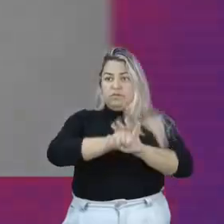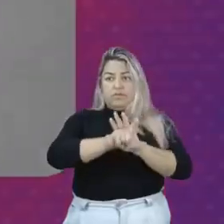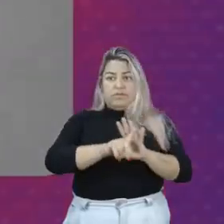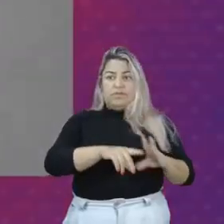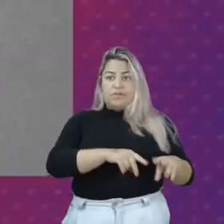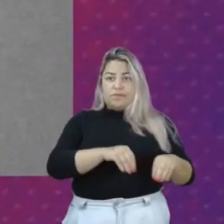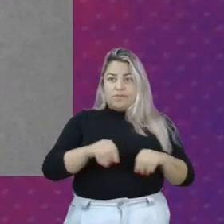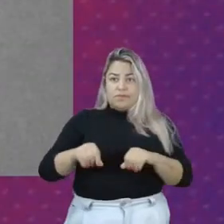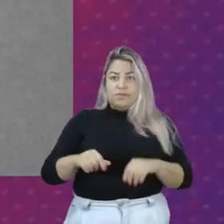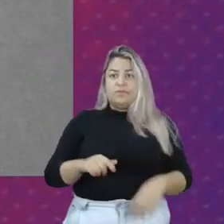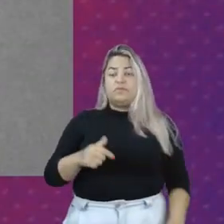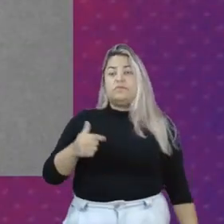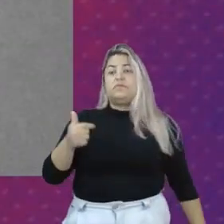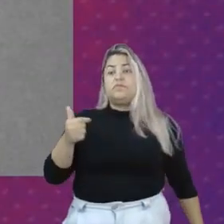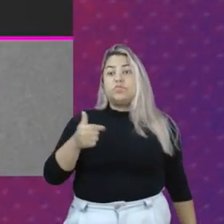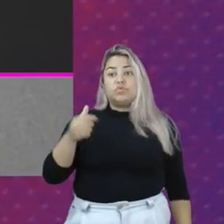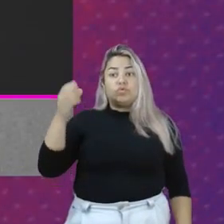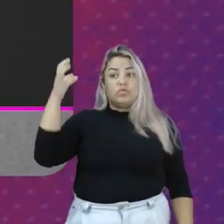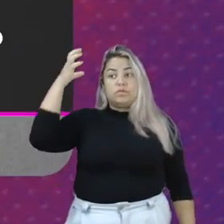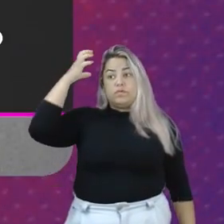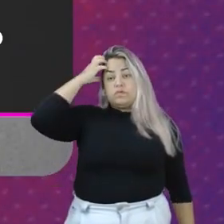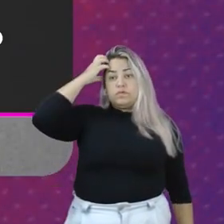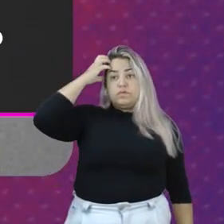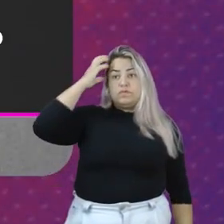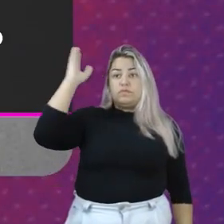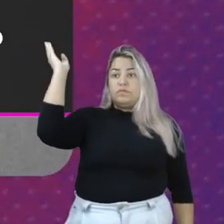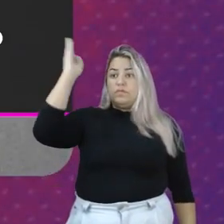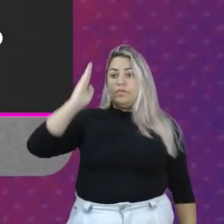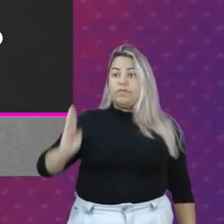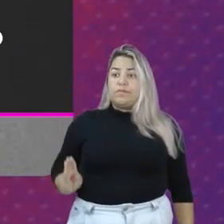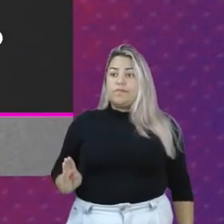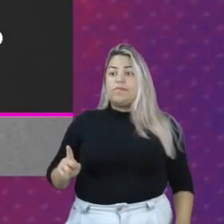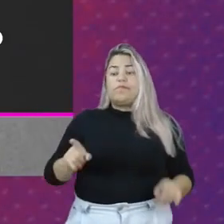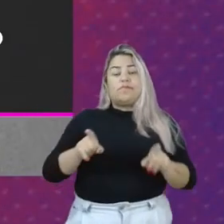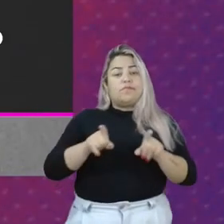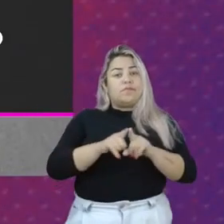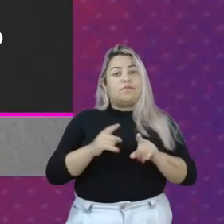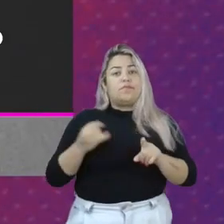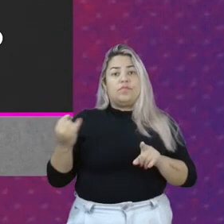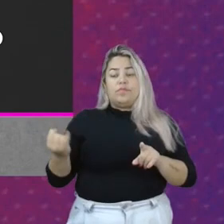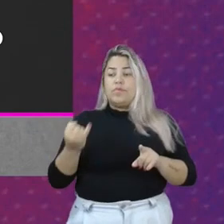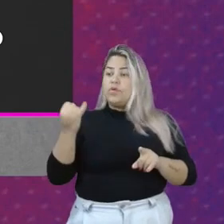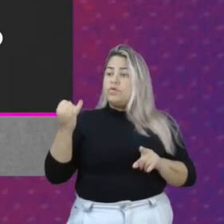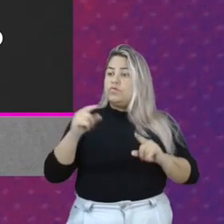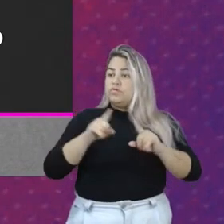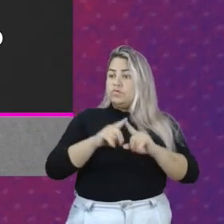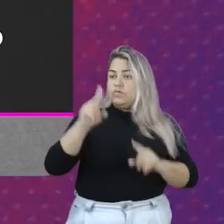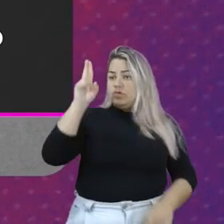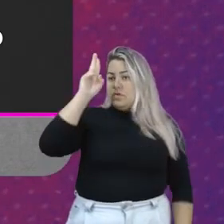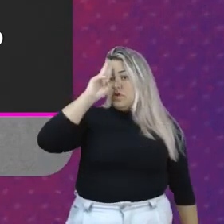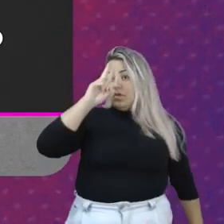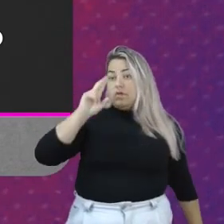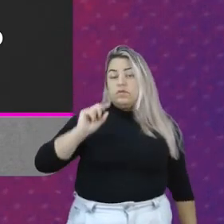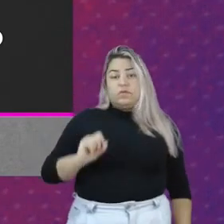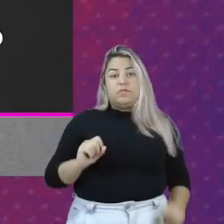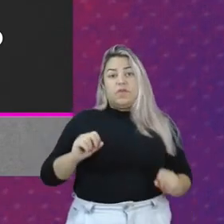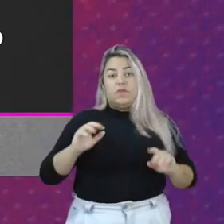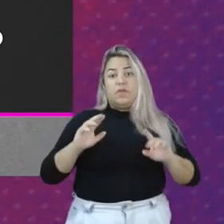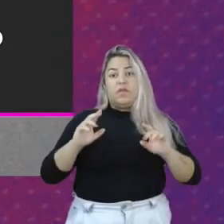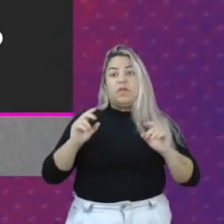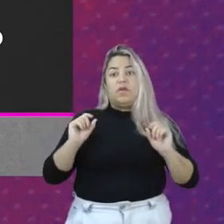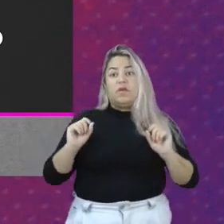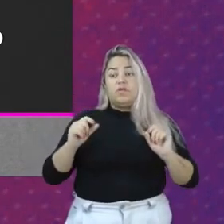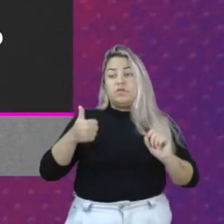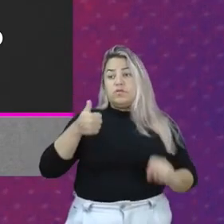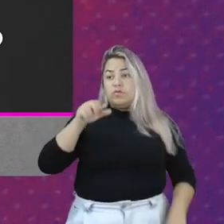Terras. No segundo reinado, o Brasil tomou uma medida que seria determinante para a sua histórica concentração fundiária.